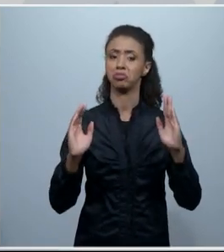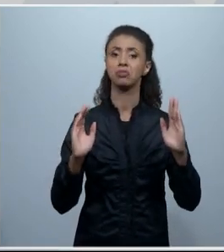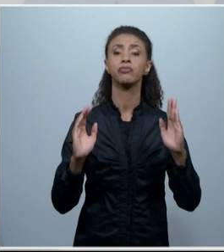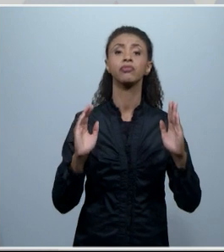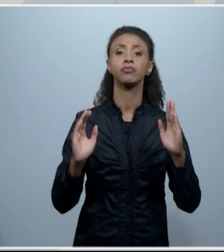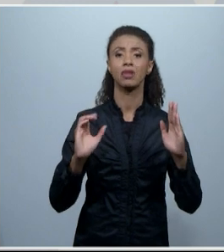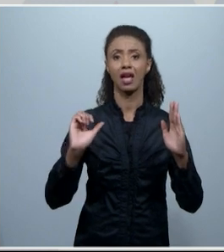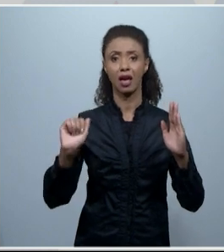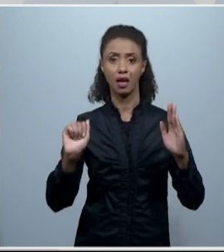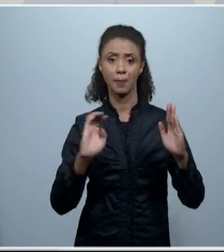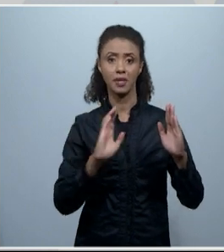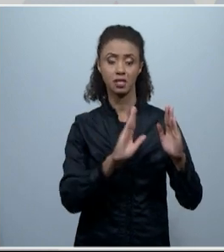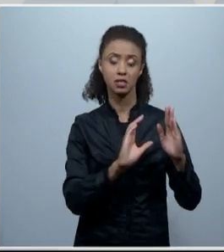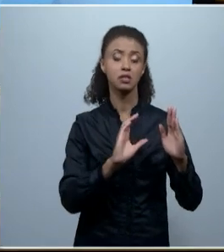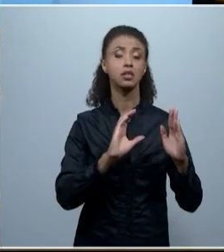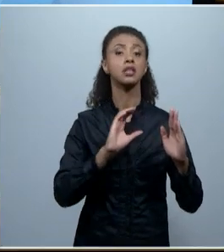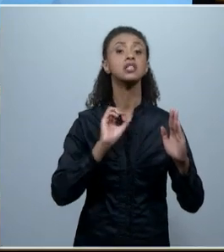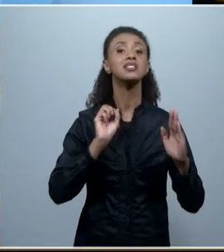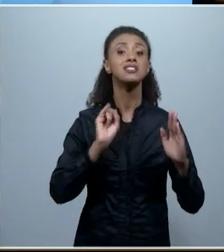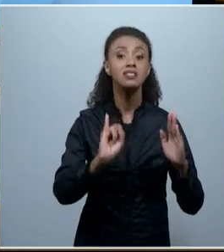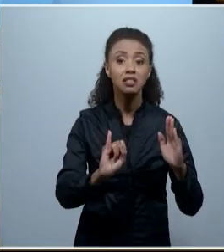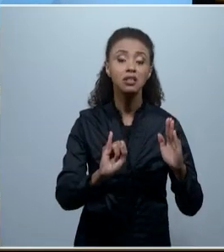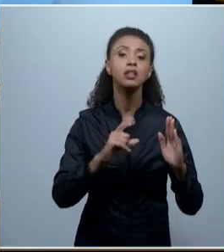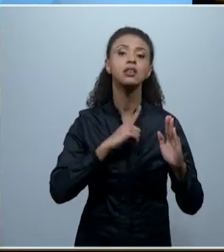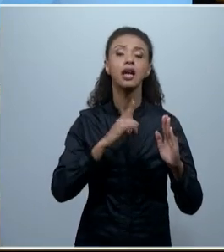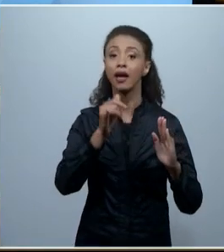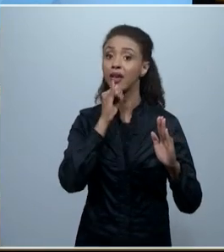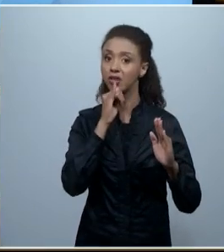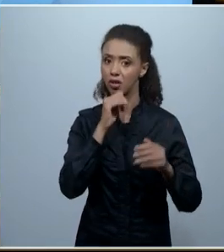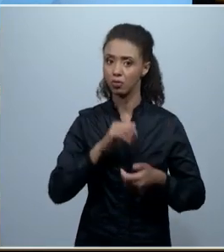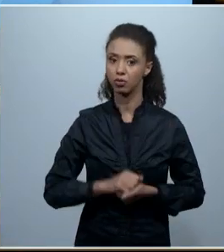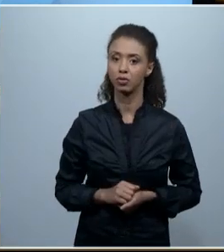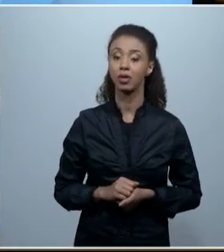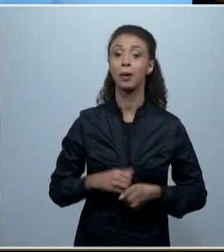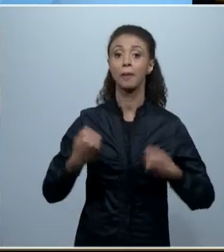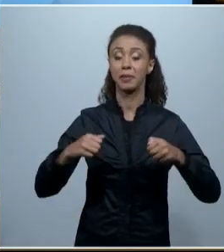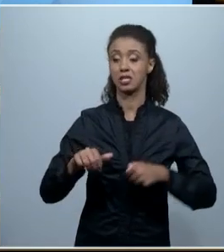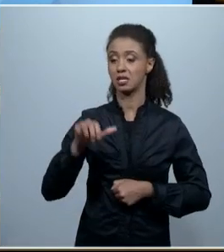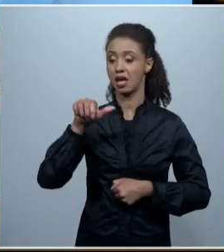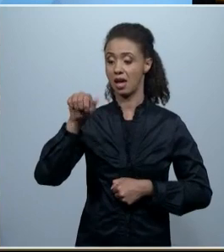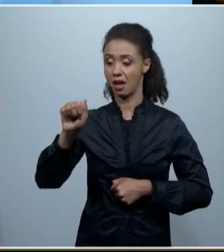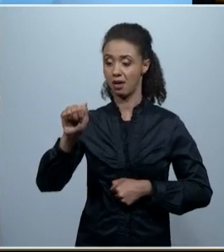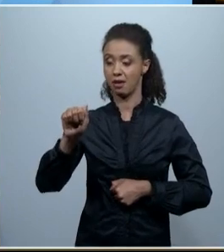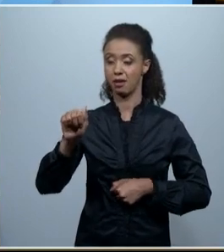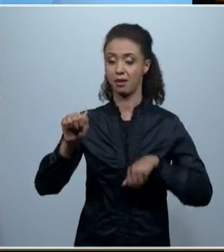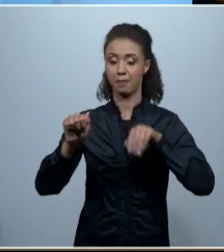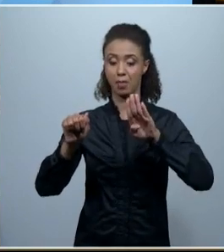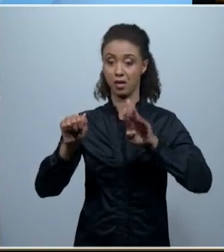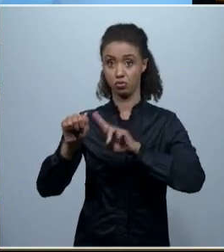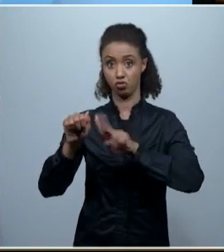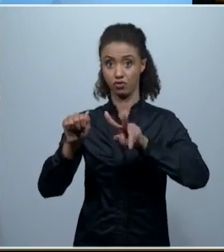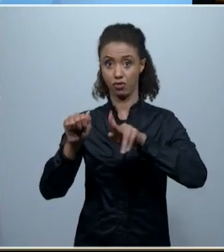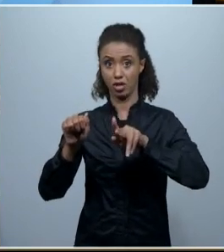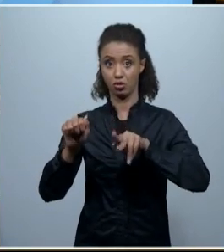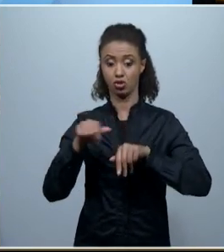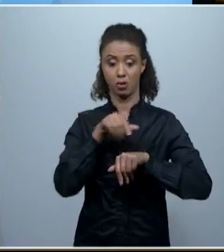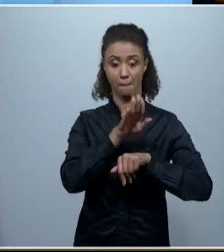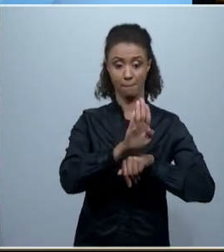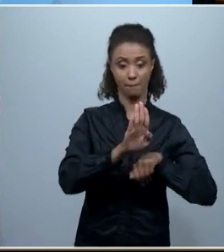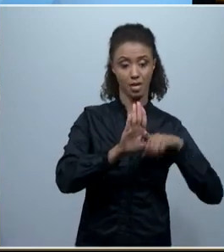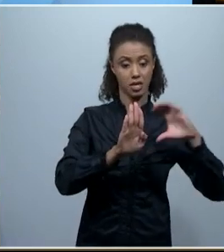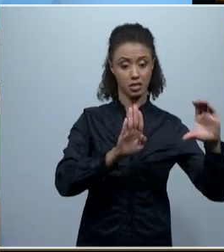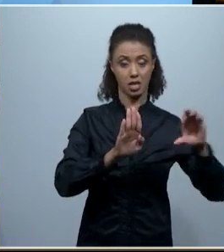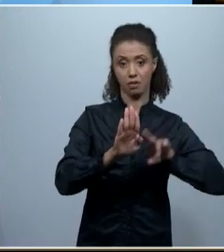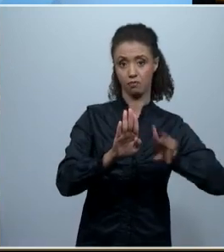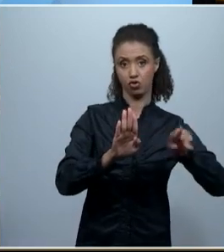são distintos 2 a 2 então o ponto a tem que ser distinto do ponto b e distinto do ponto.ce o ponto b tem que ser extinto do